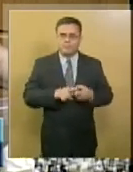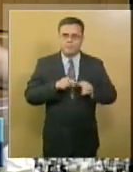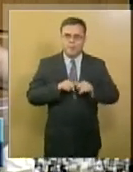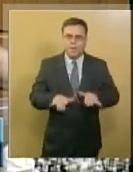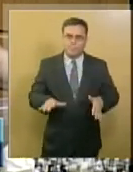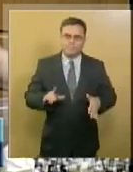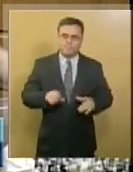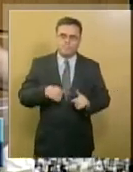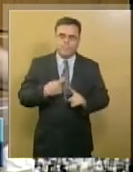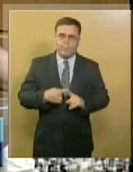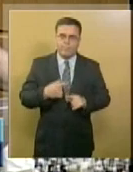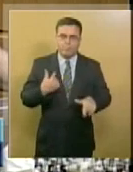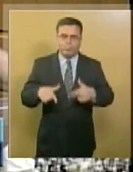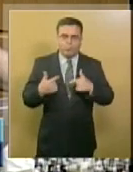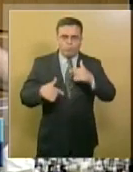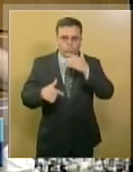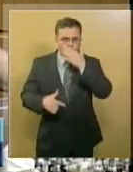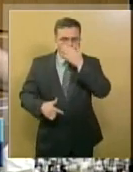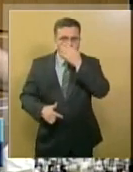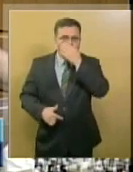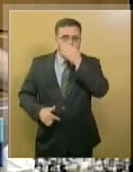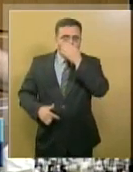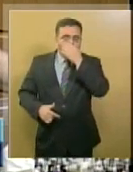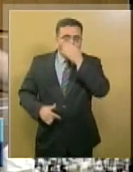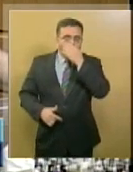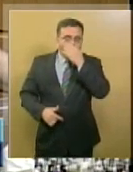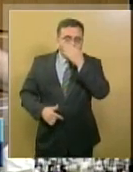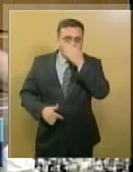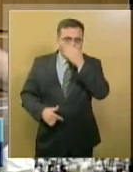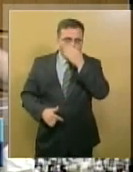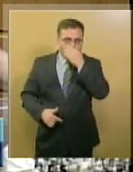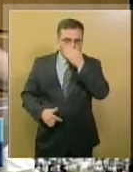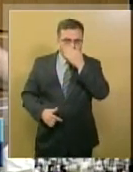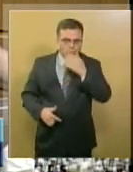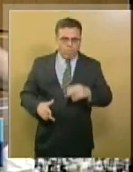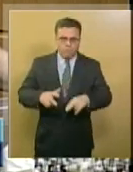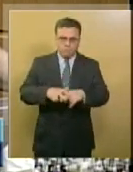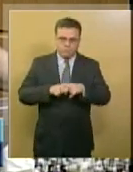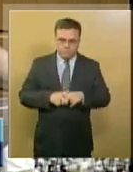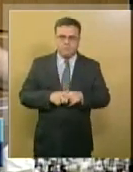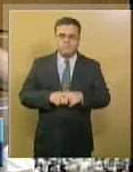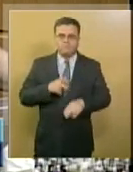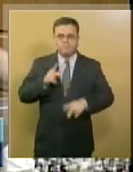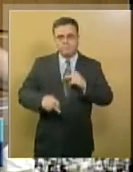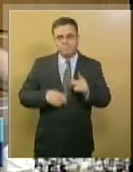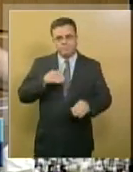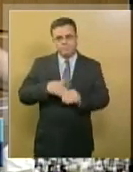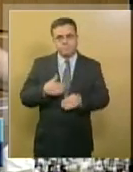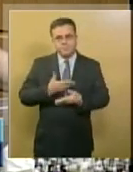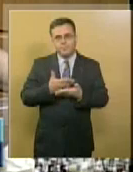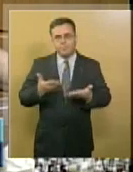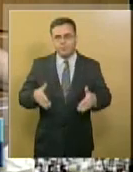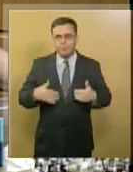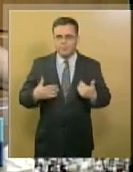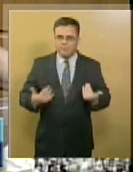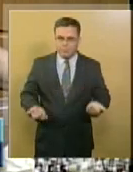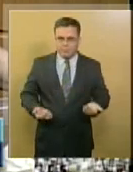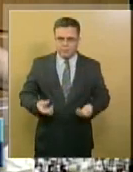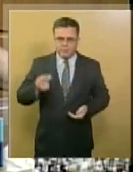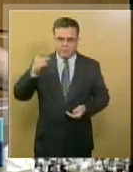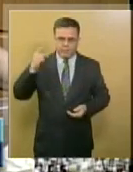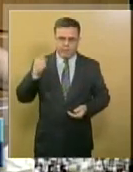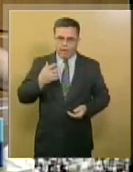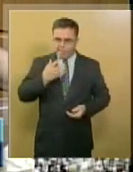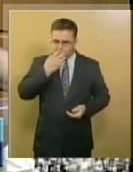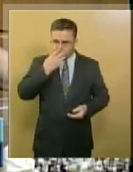empregos. E além do mais, senhores, gera votos. Antigamente eu dizia que animais votavam, as